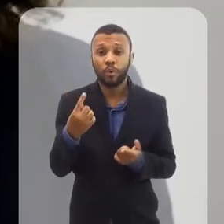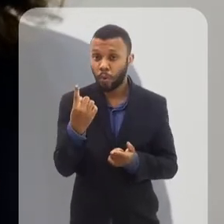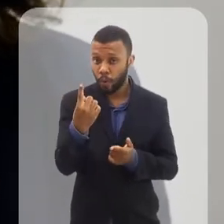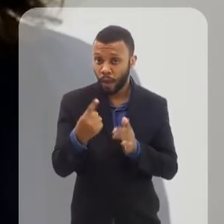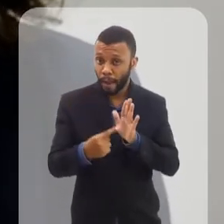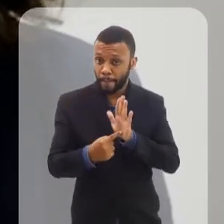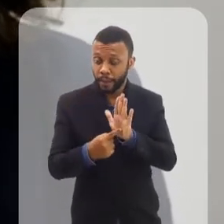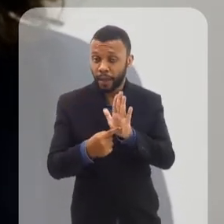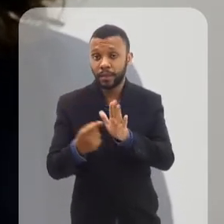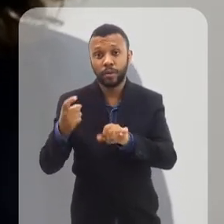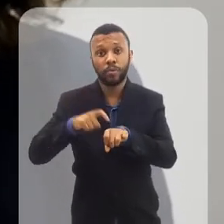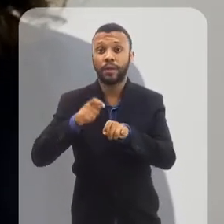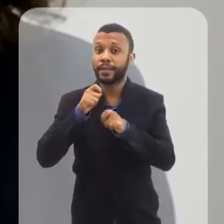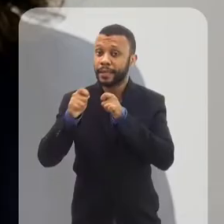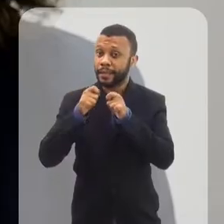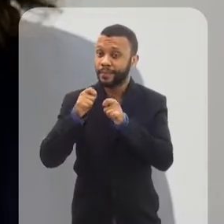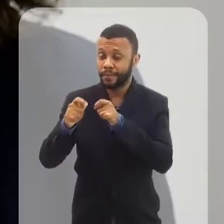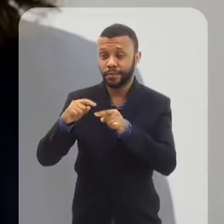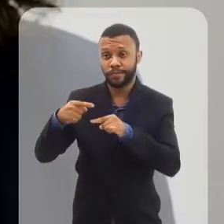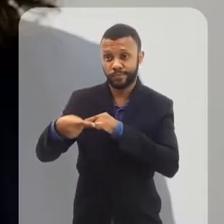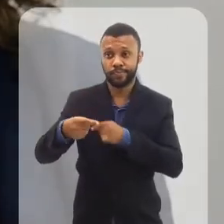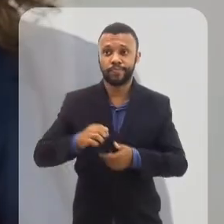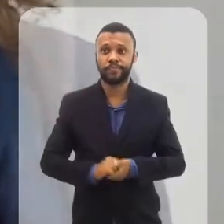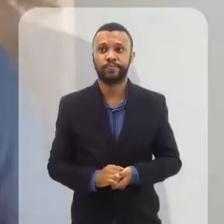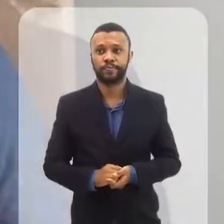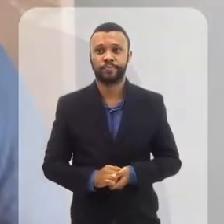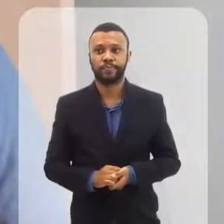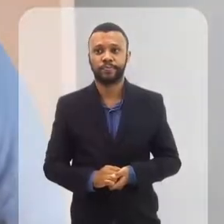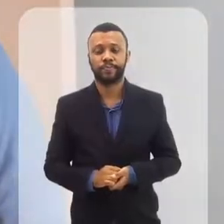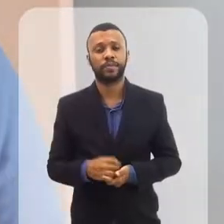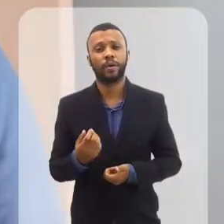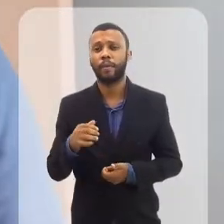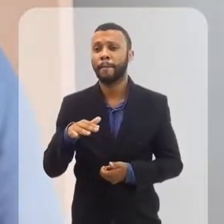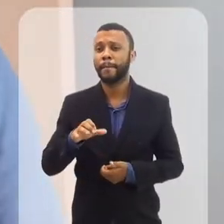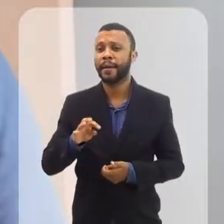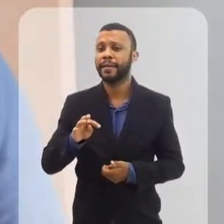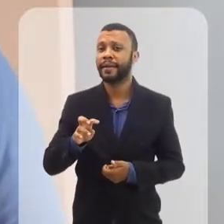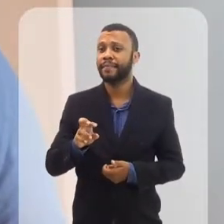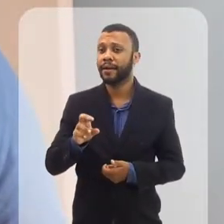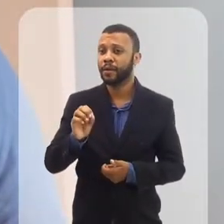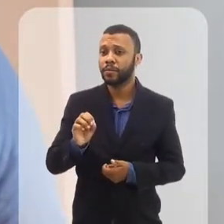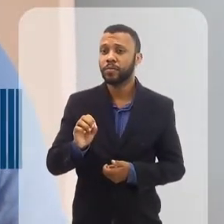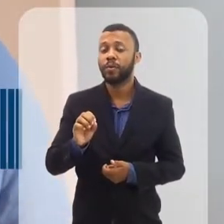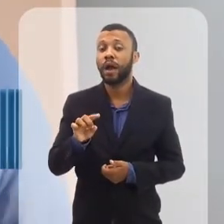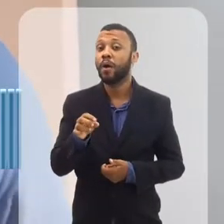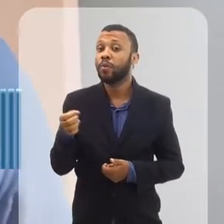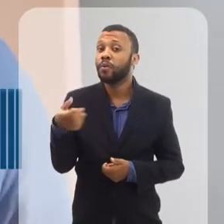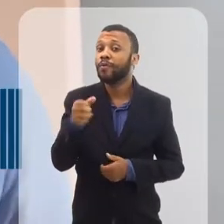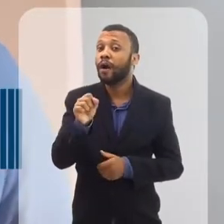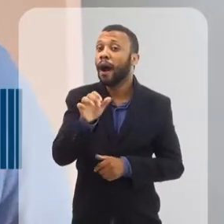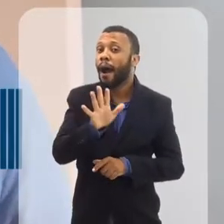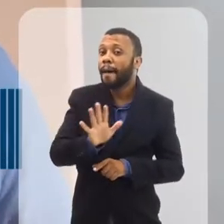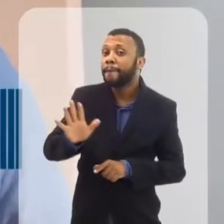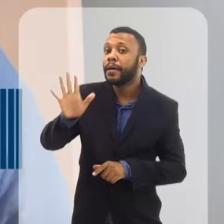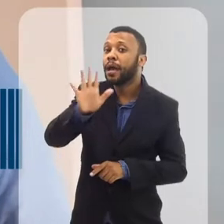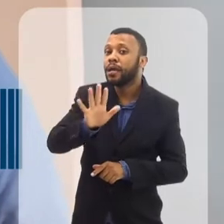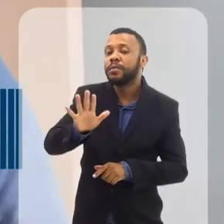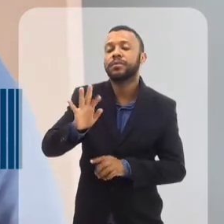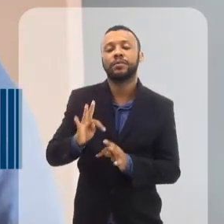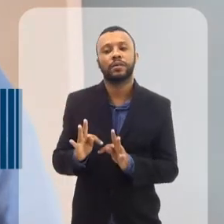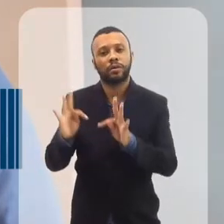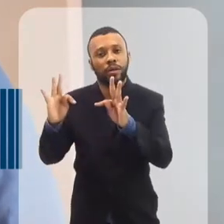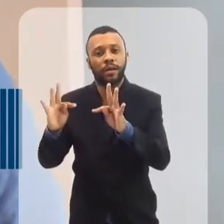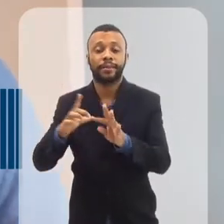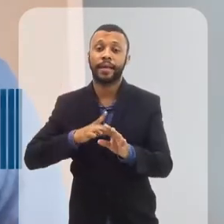Um deles é apresentado na entrevista a seguir. Com o advento do metaverso, é um novo ambiente tecnológico